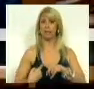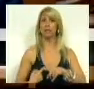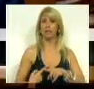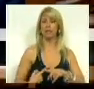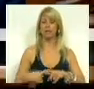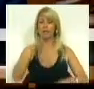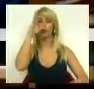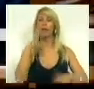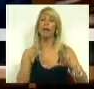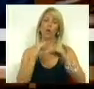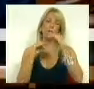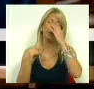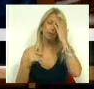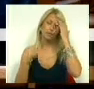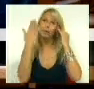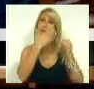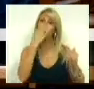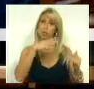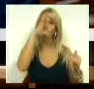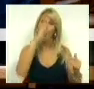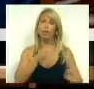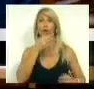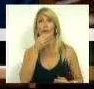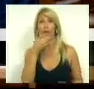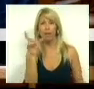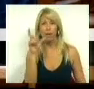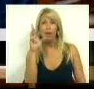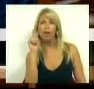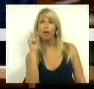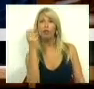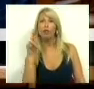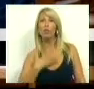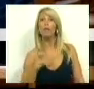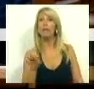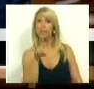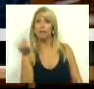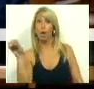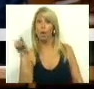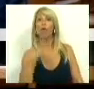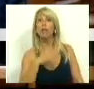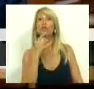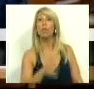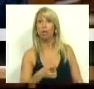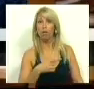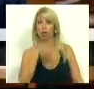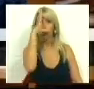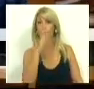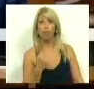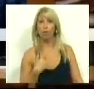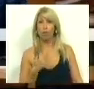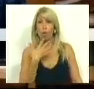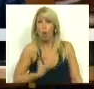se o Governo fala em refundação, é porque o próprio Governo não acredita neste orçamento.